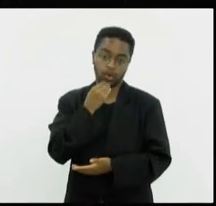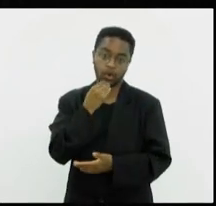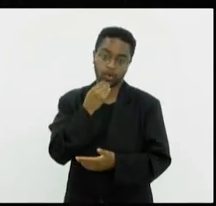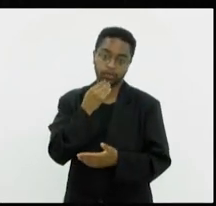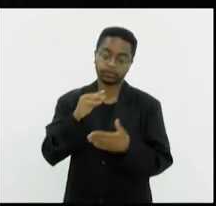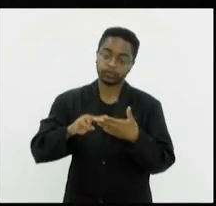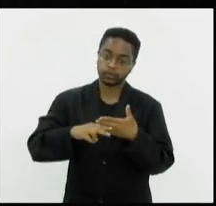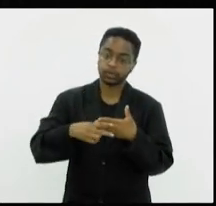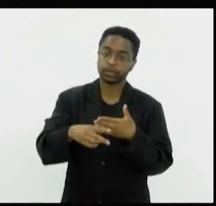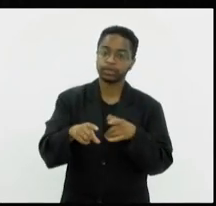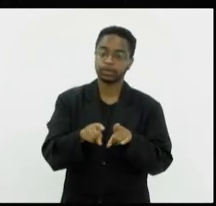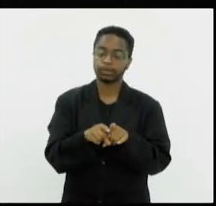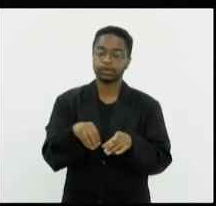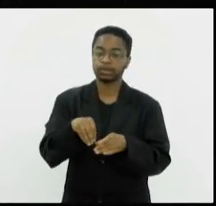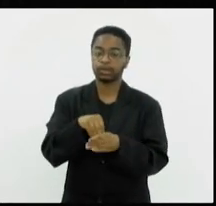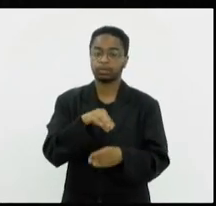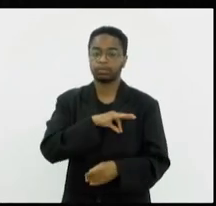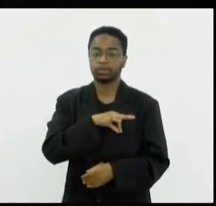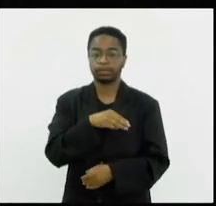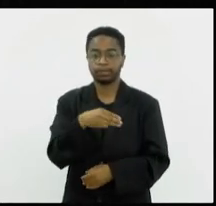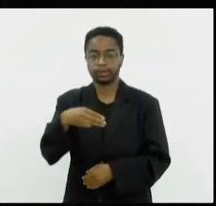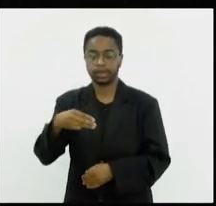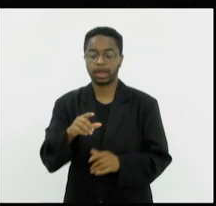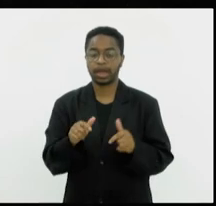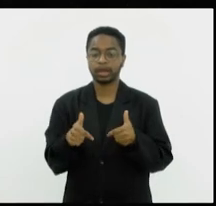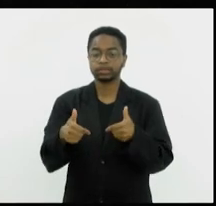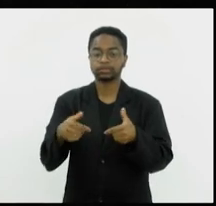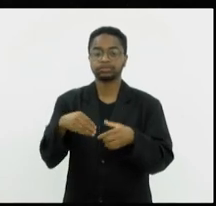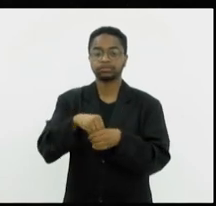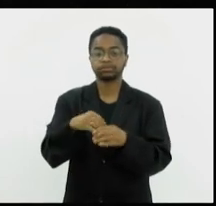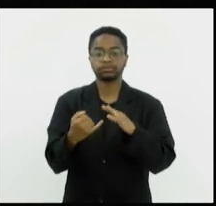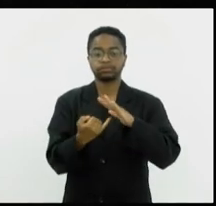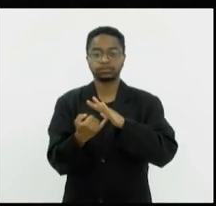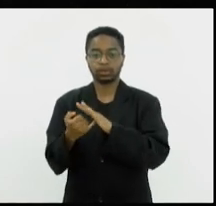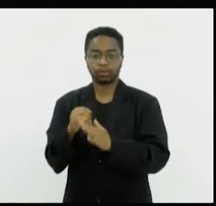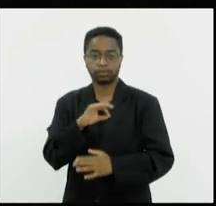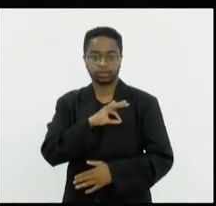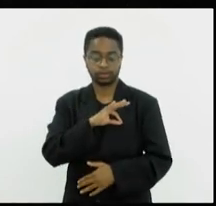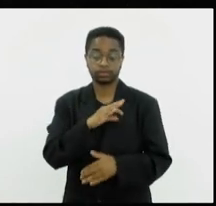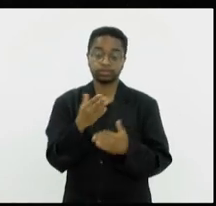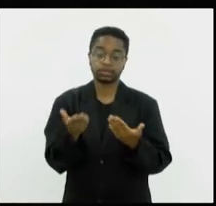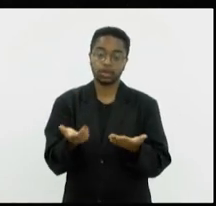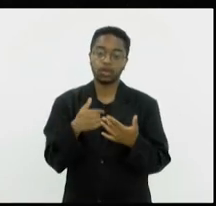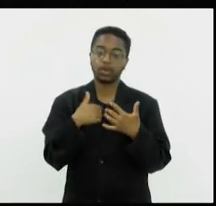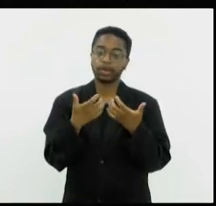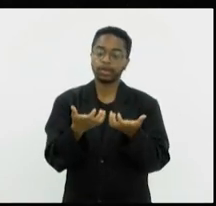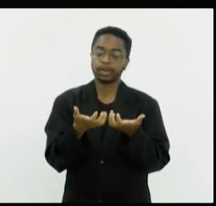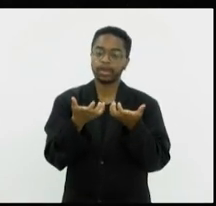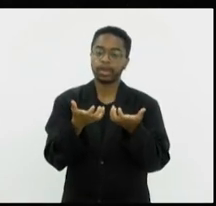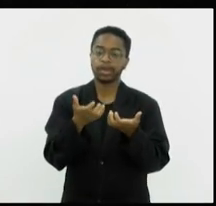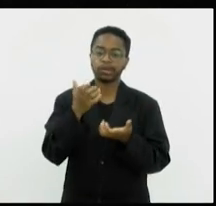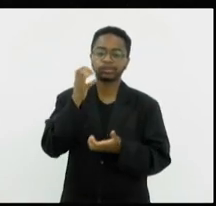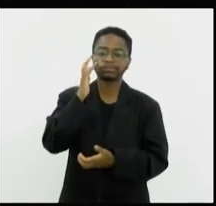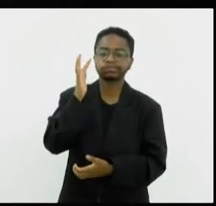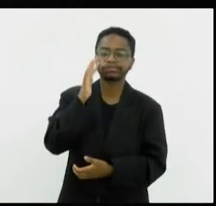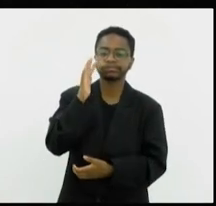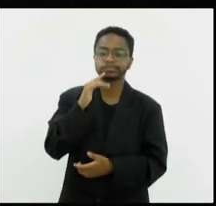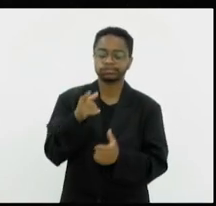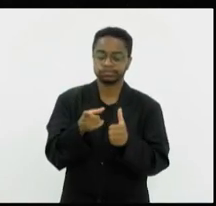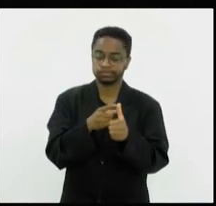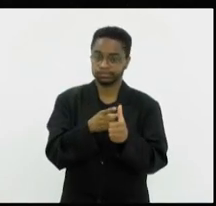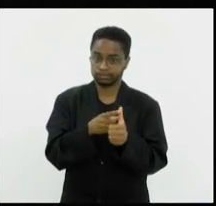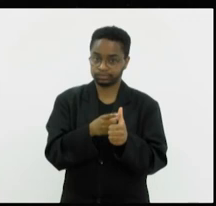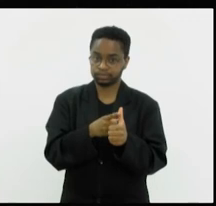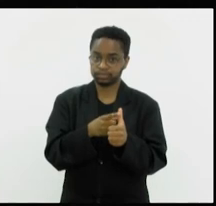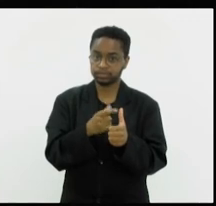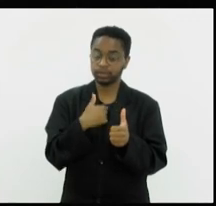na Polícia Militar que atuam nas instituições policiais e aí eu quero fazer algumas reflexões a primeira para